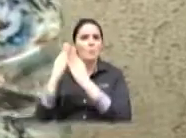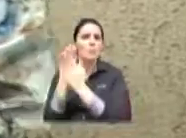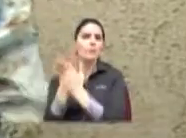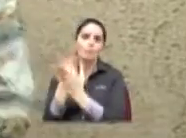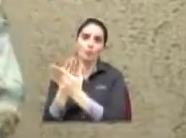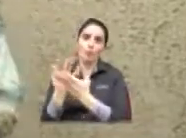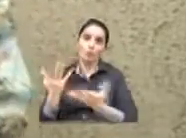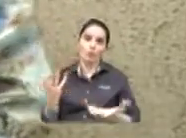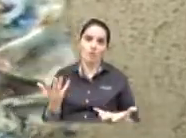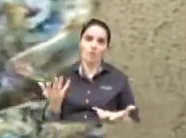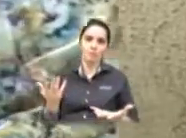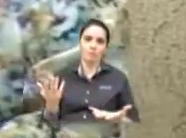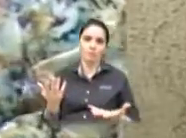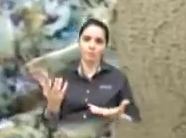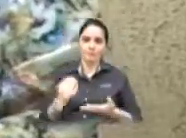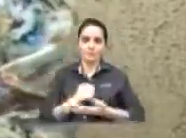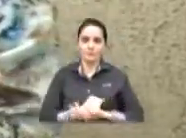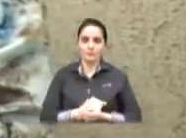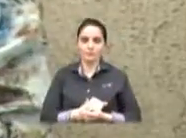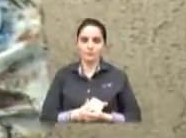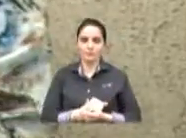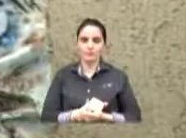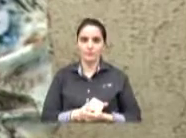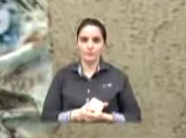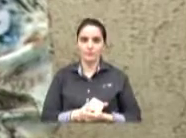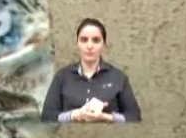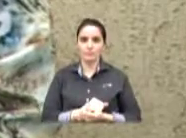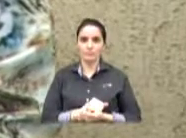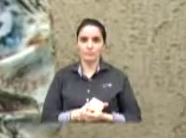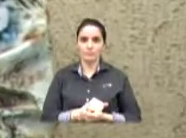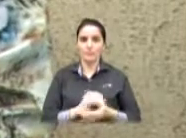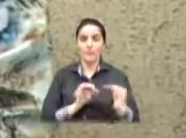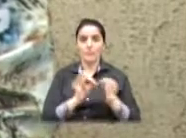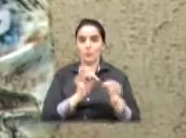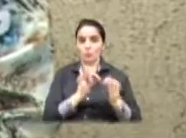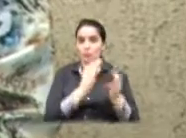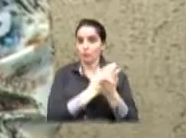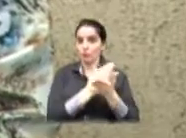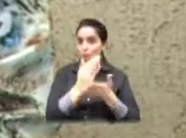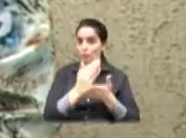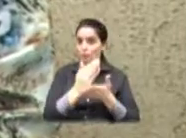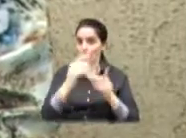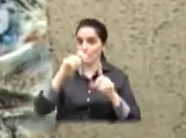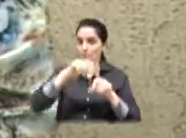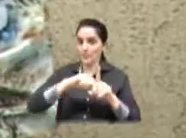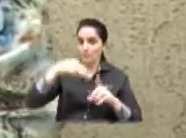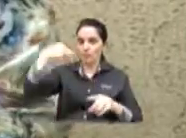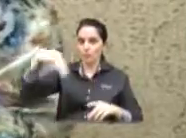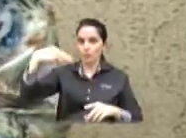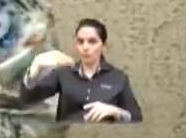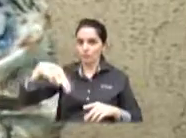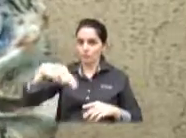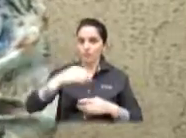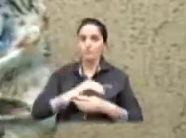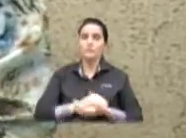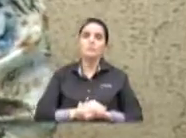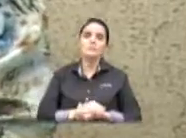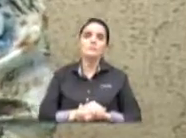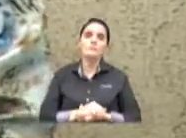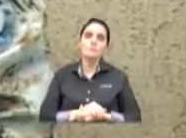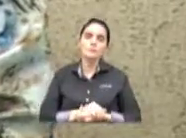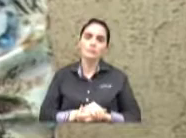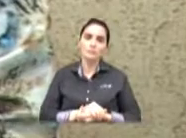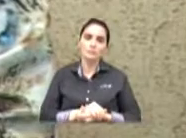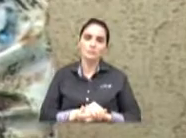então até então nós iniciamos o projeto em novembro eu sei que nós fizemos nós temos mostrado